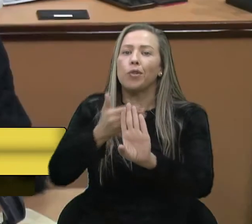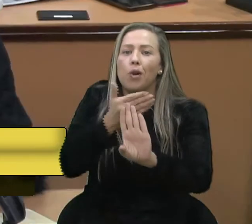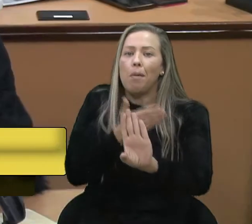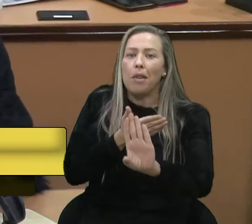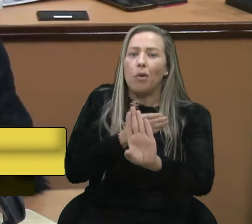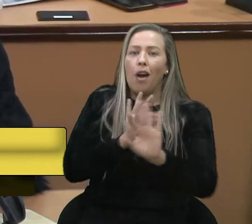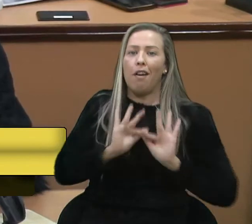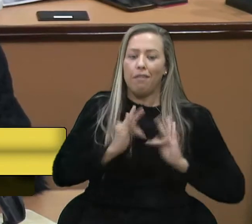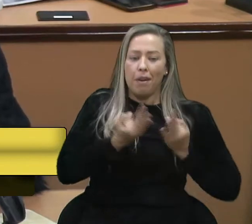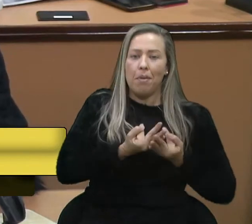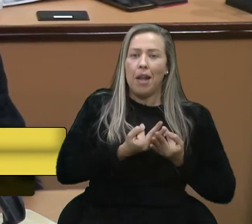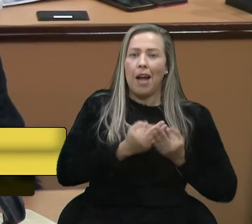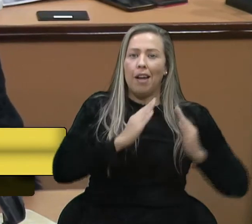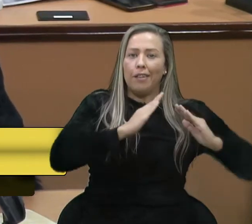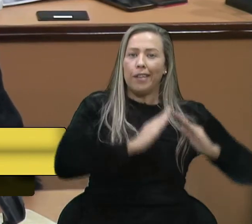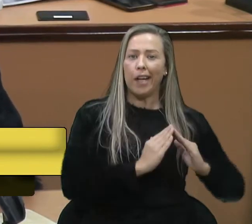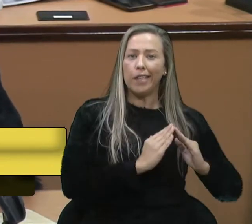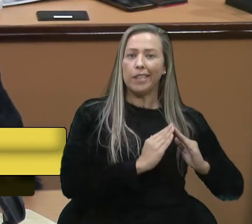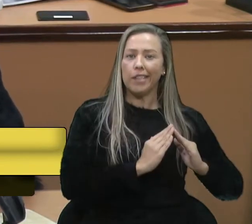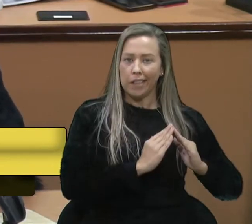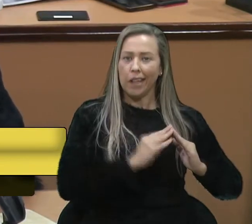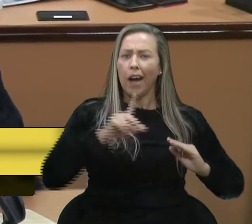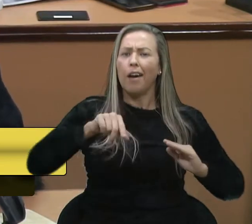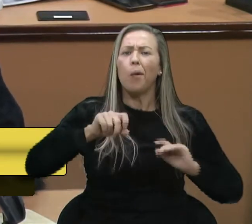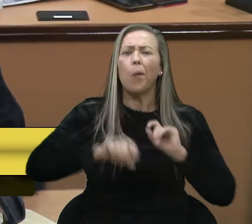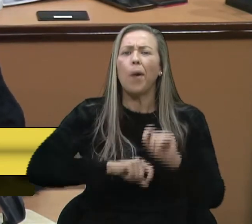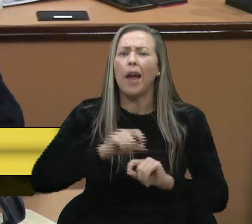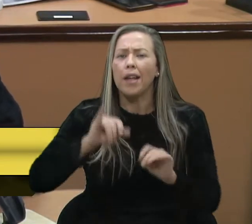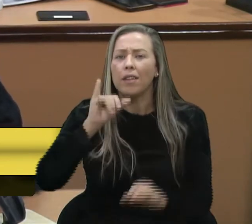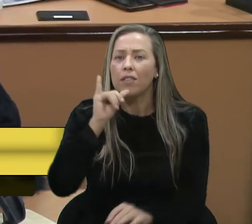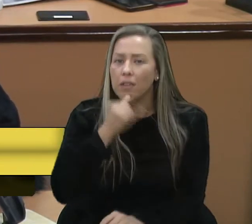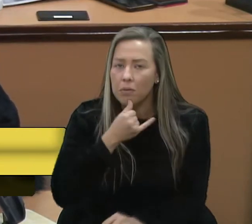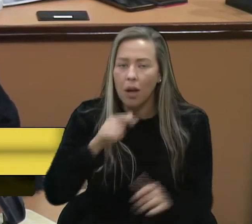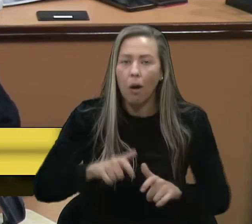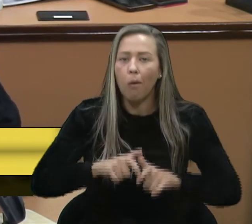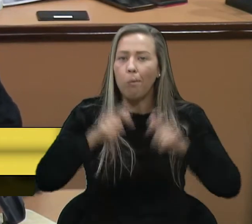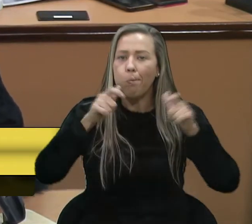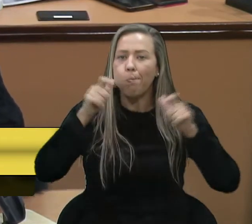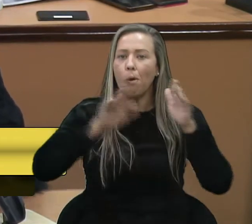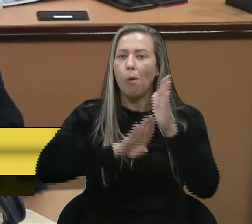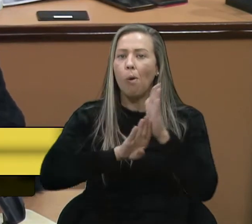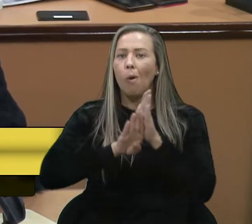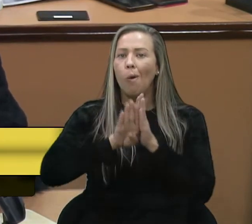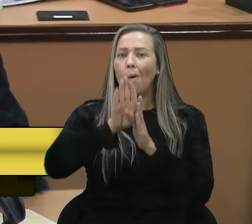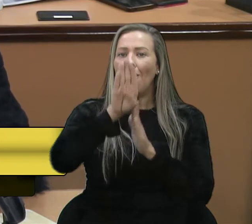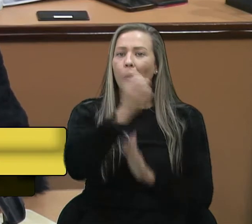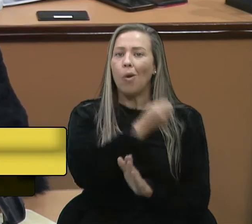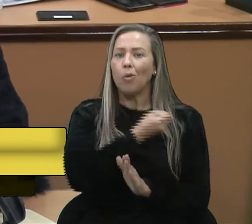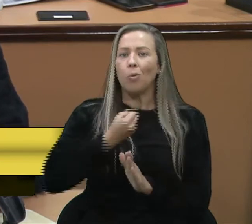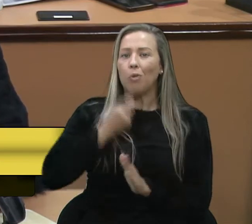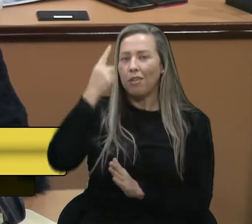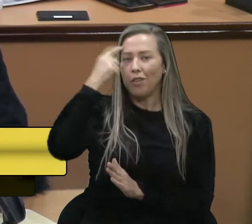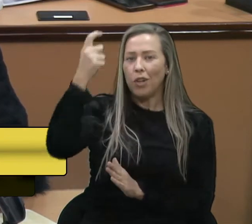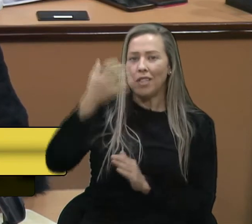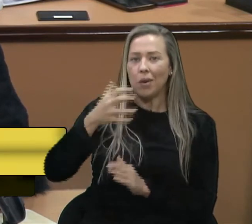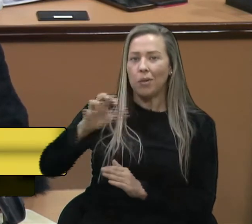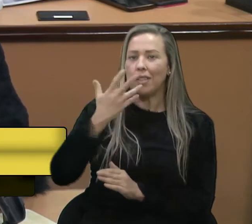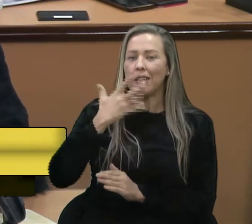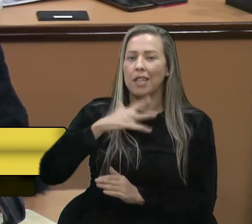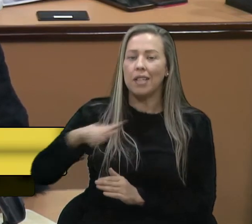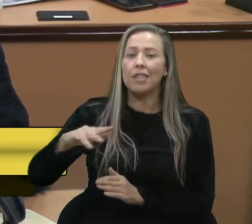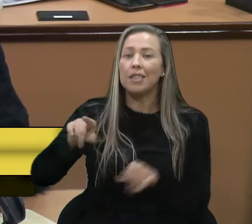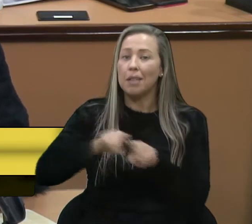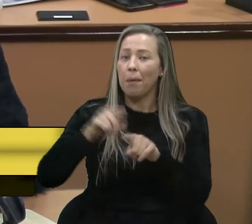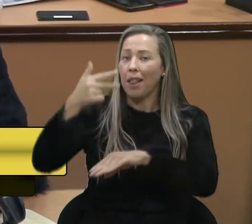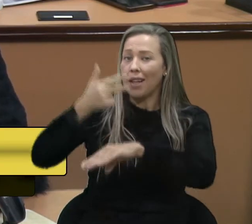famílias estarem em casa. Isso fez com que, infelizmente, aumentassem os números, né, de violência contra crianças, contra